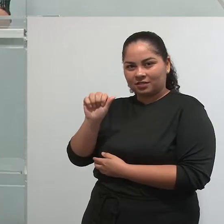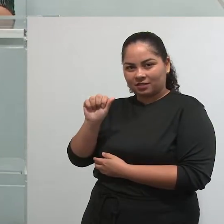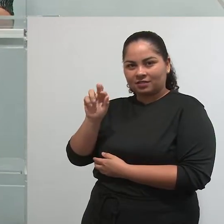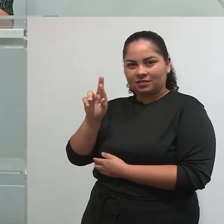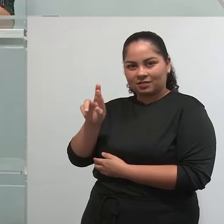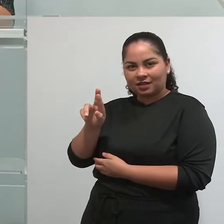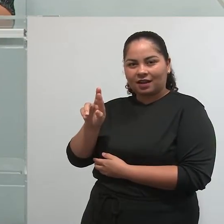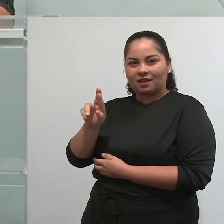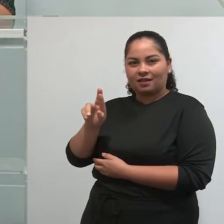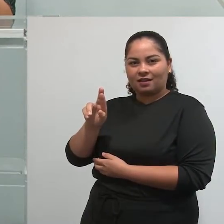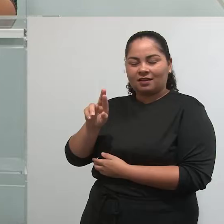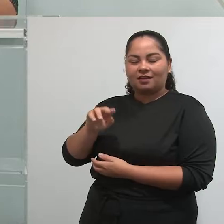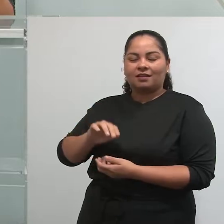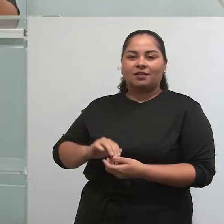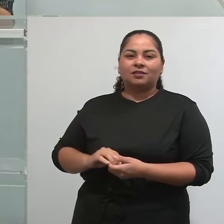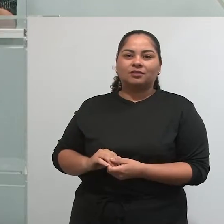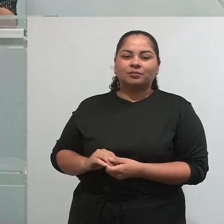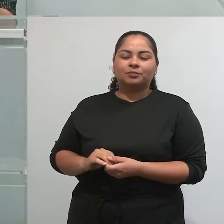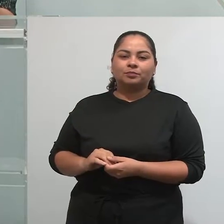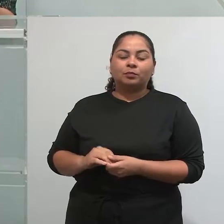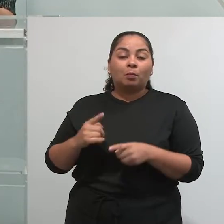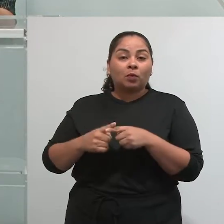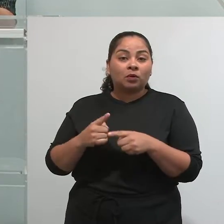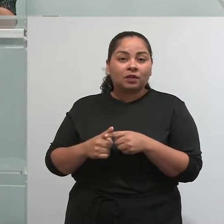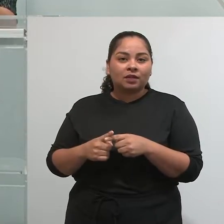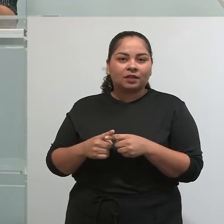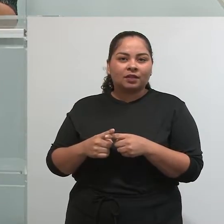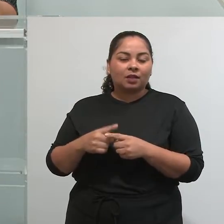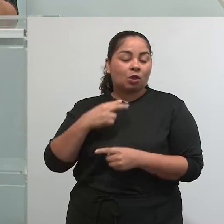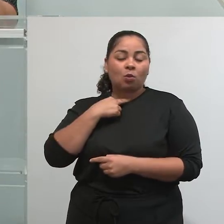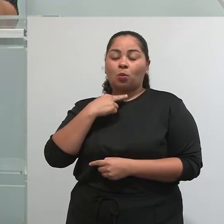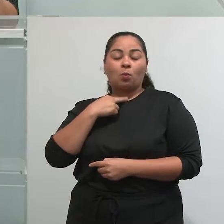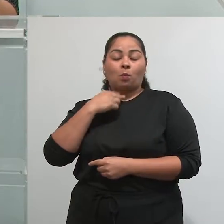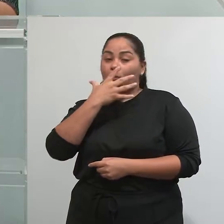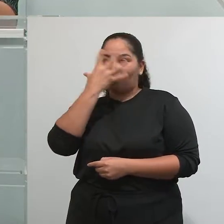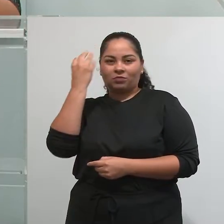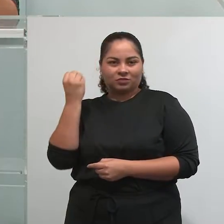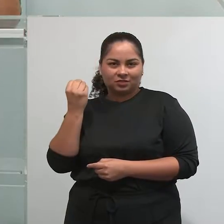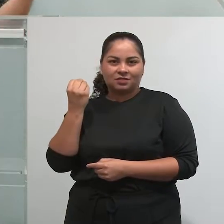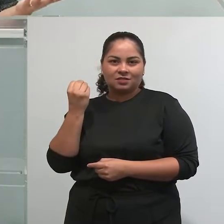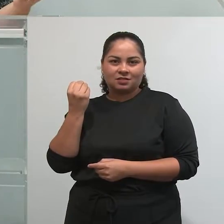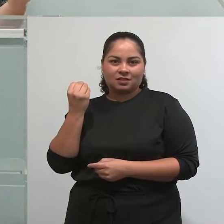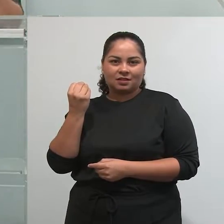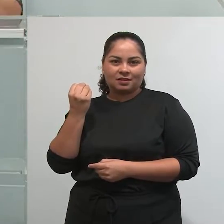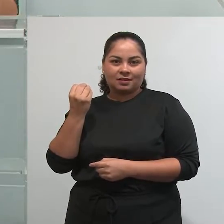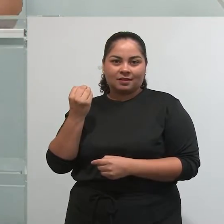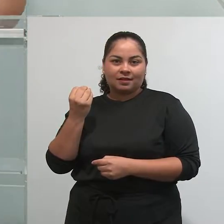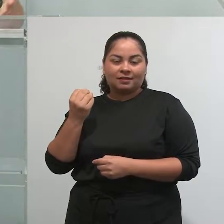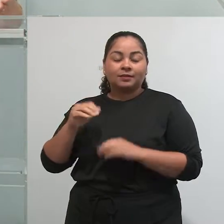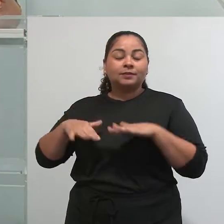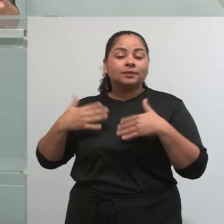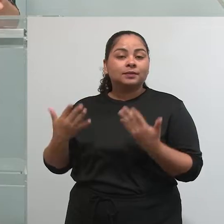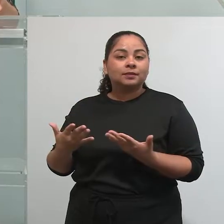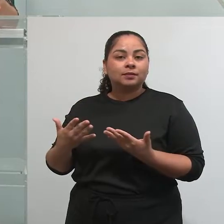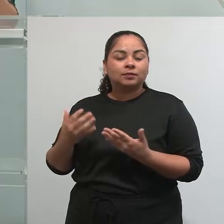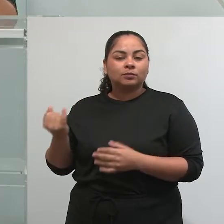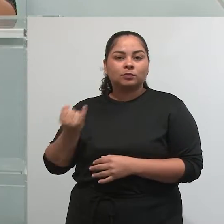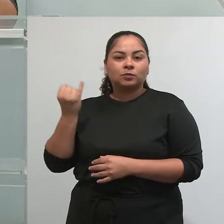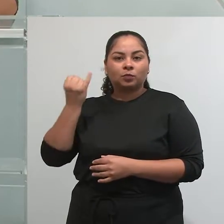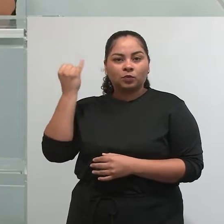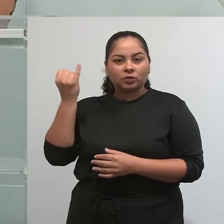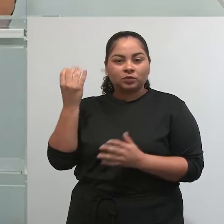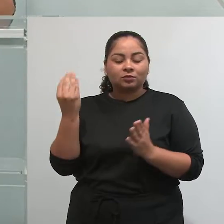que você vai utilizar para desenvolver a tua atividade. Até para também você não esquecer na hora de pôr em